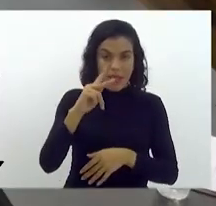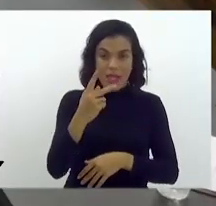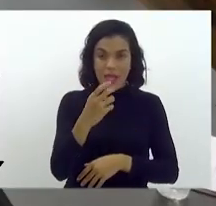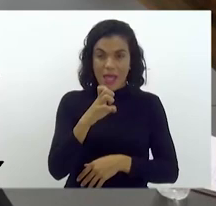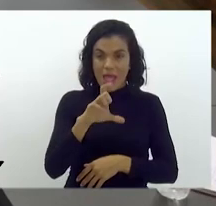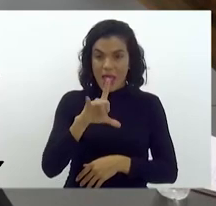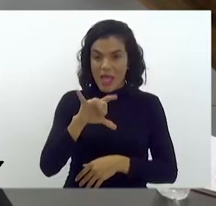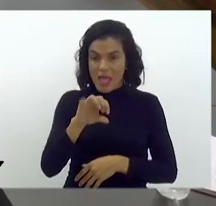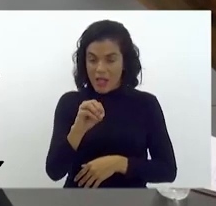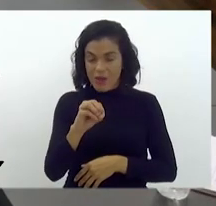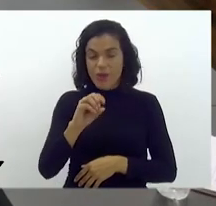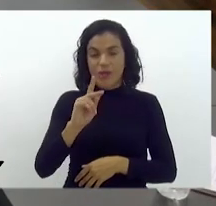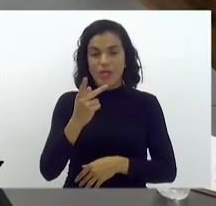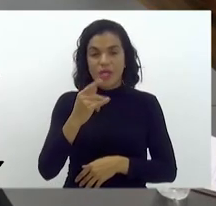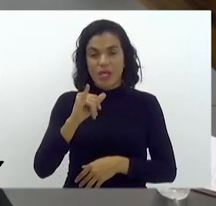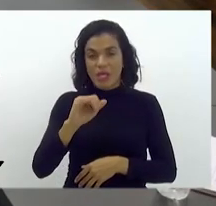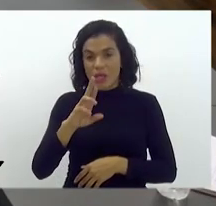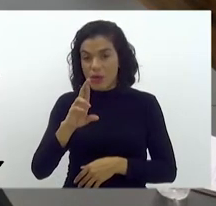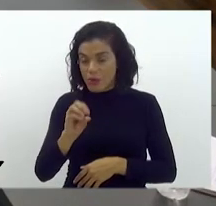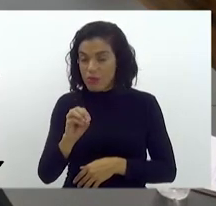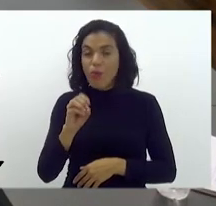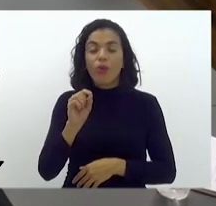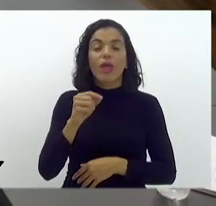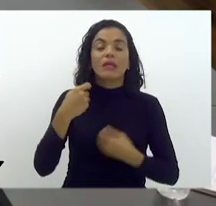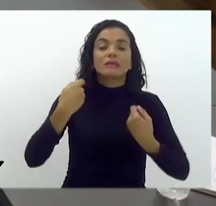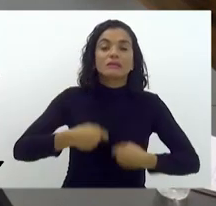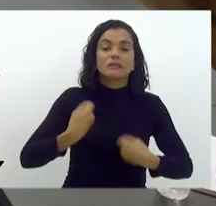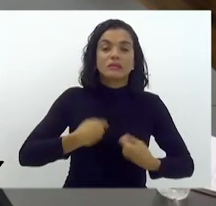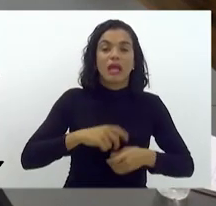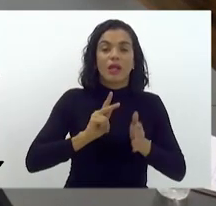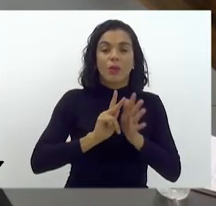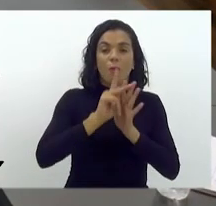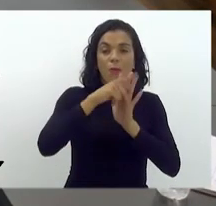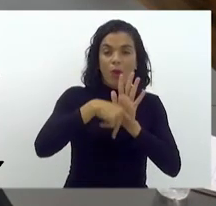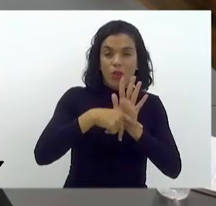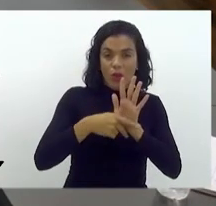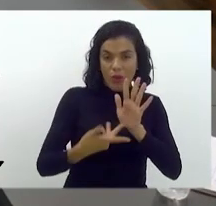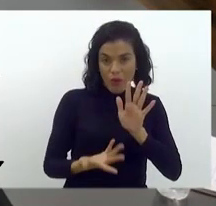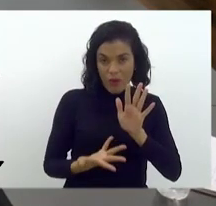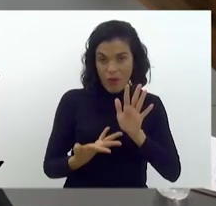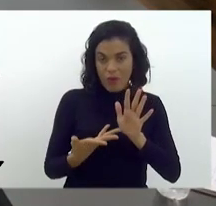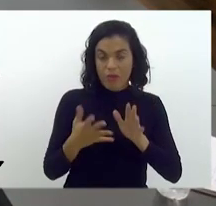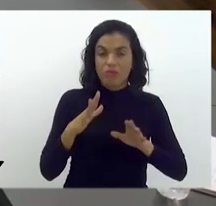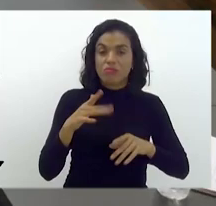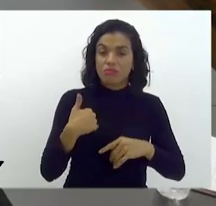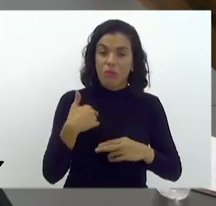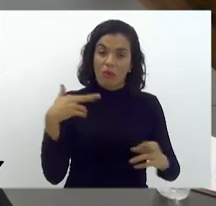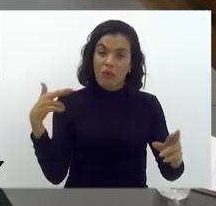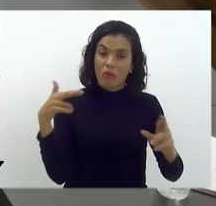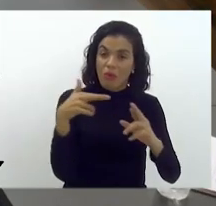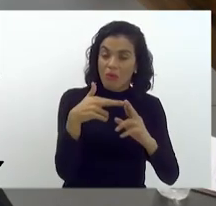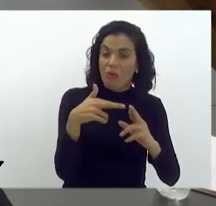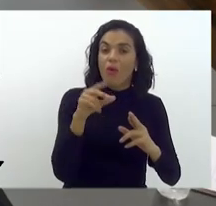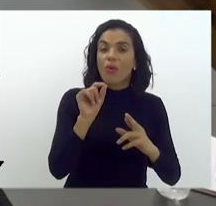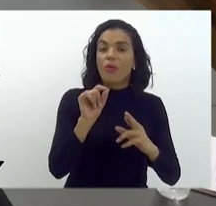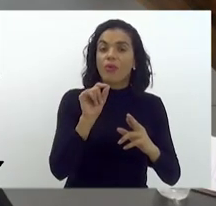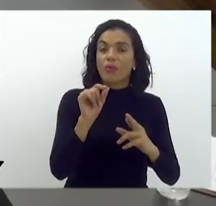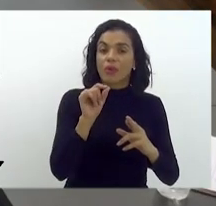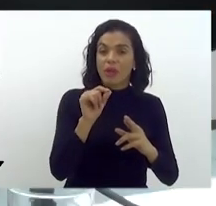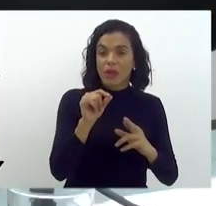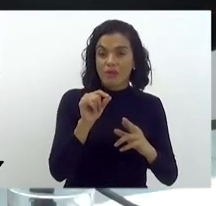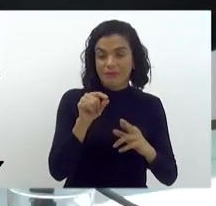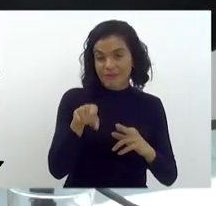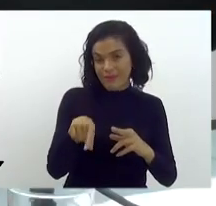Dr Liu a necessidade de um protocolo E aí quero fazer uma referência aqui a uma ação dessa